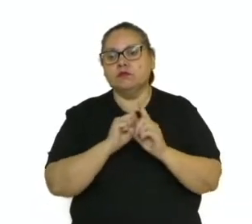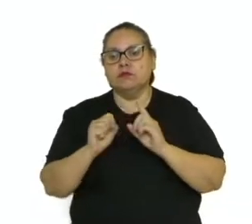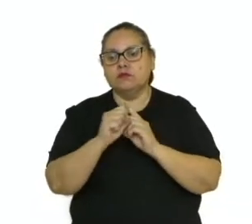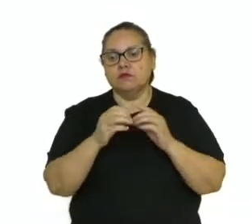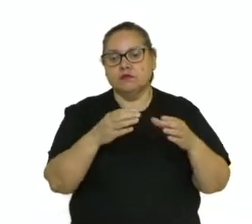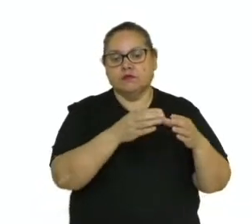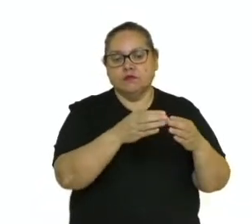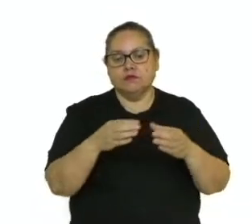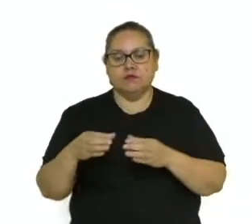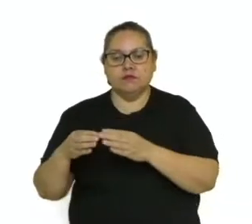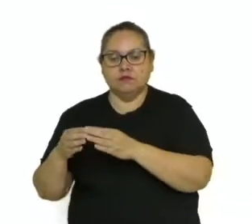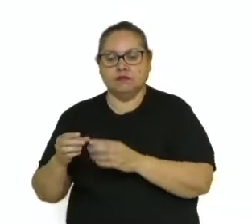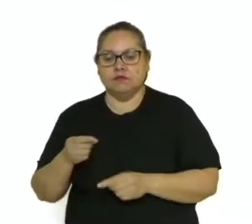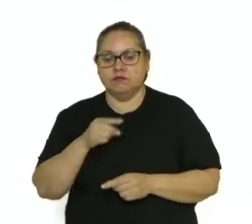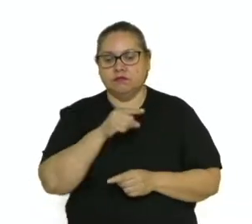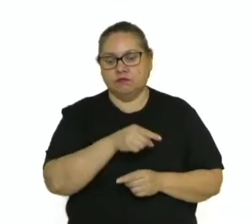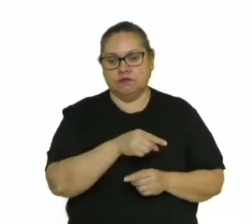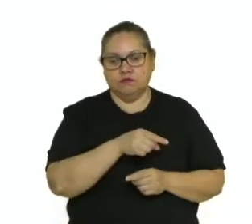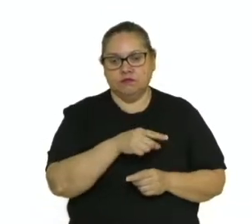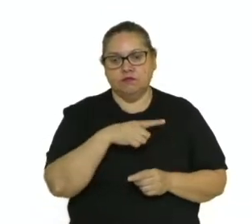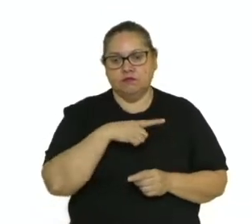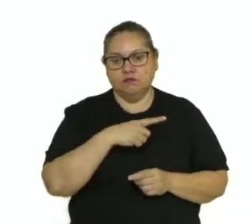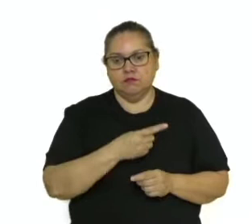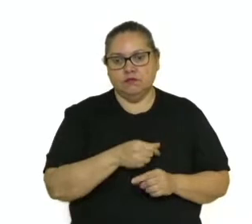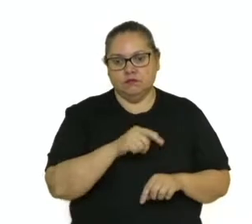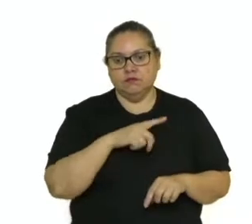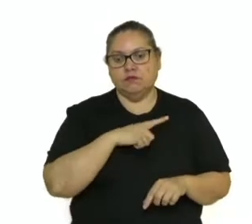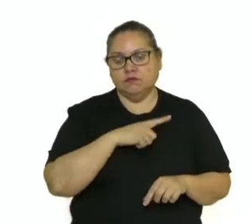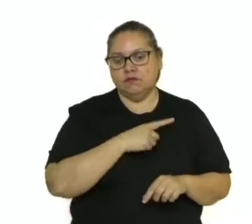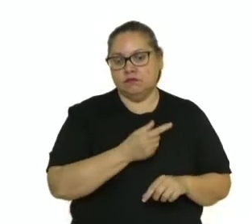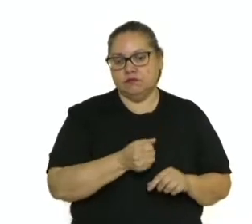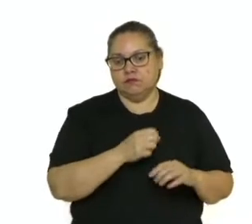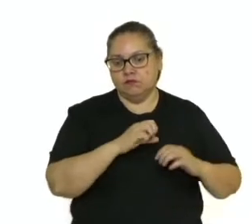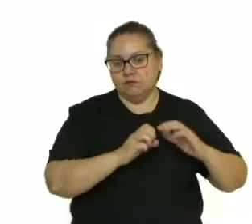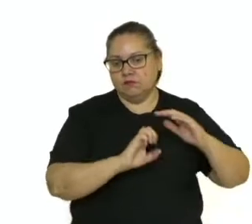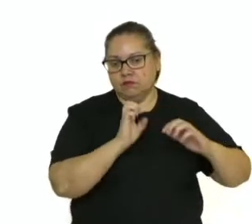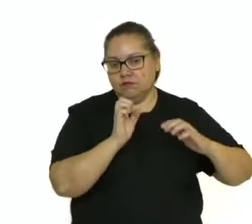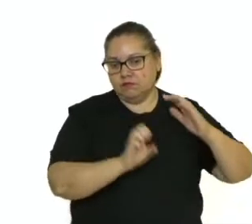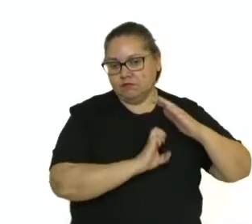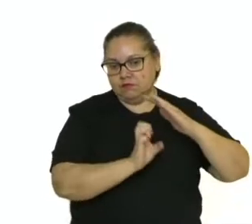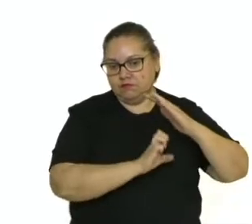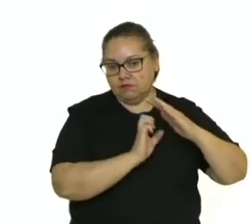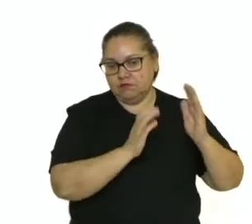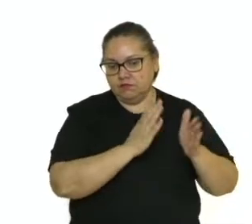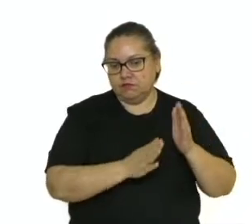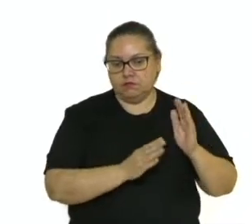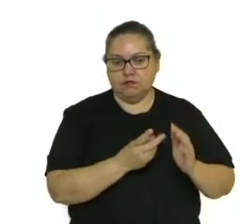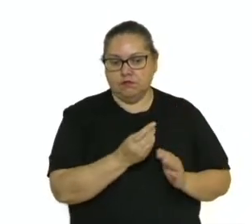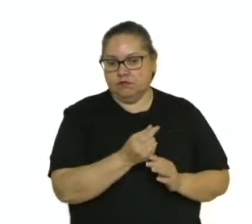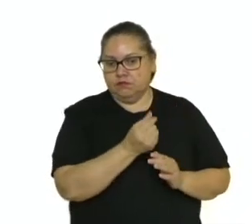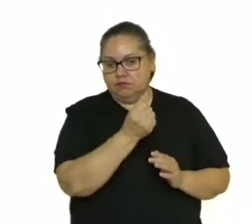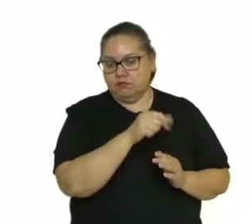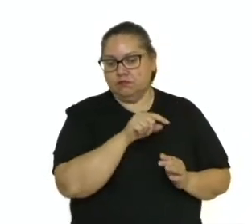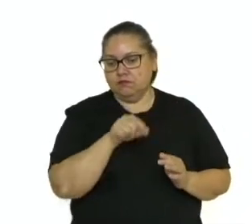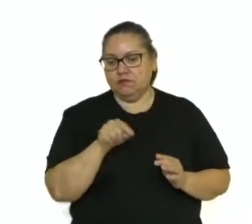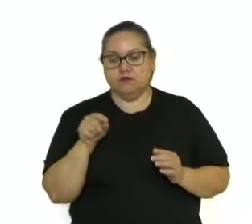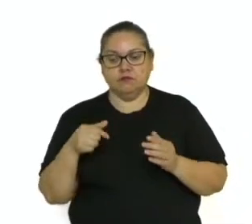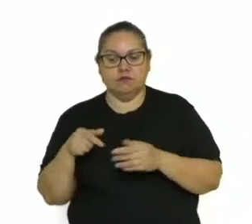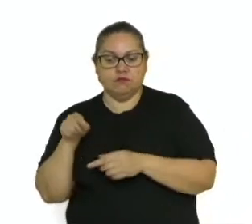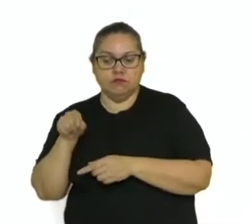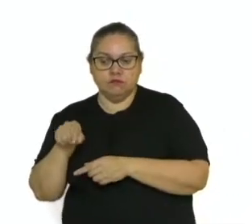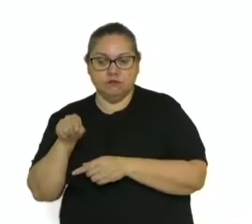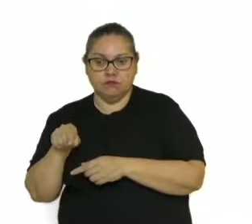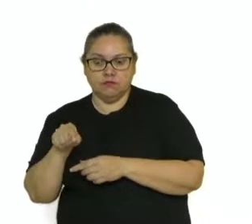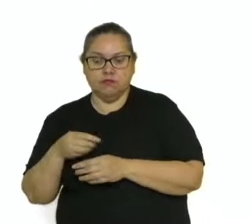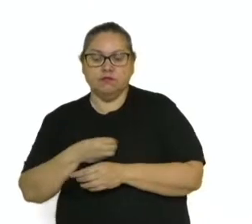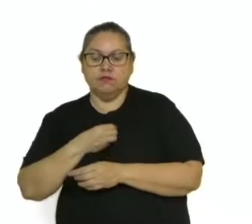classes. De um lado encontram-se aqueles que são os proprietários dos meios de produção, a burguesia. De outro encontram-se aqueles